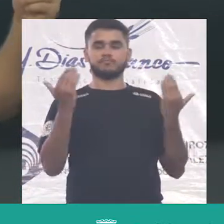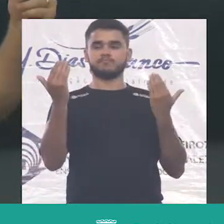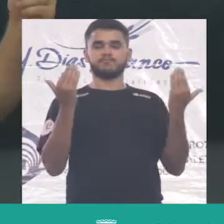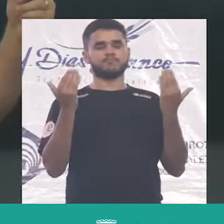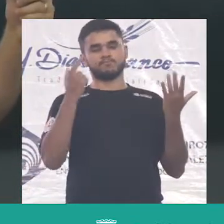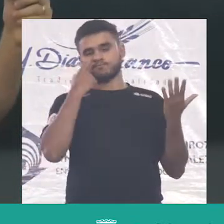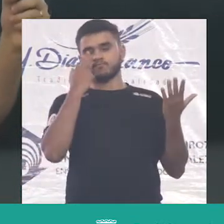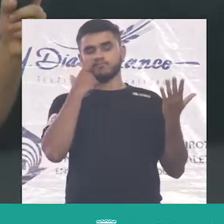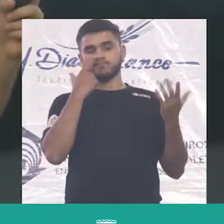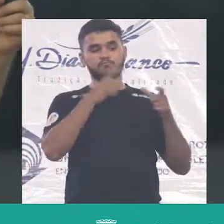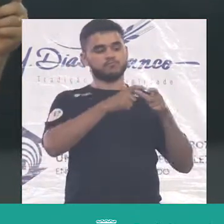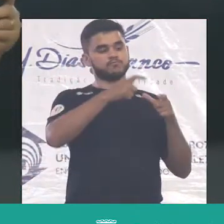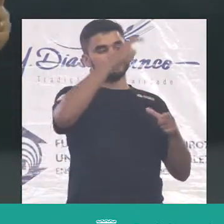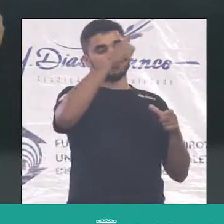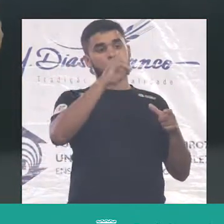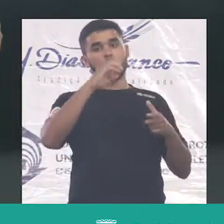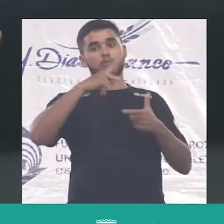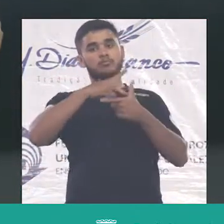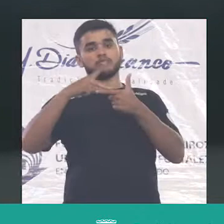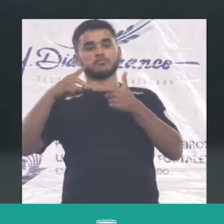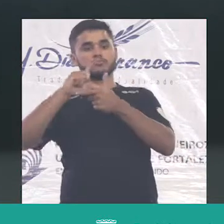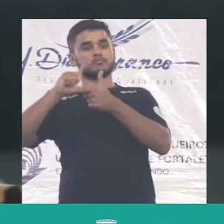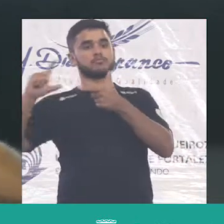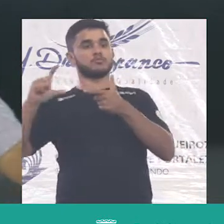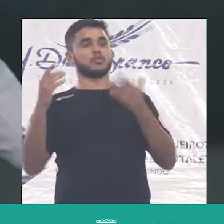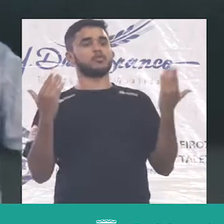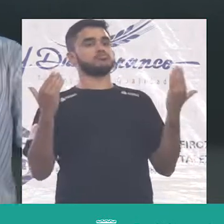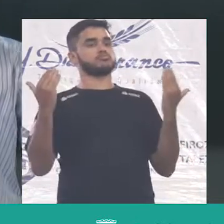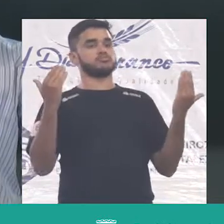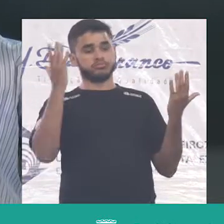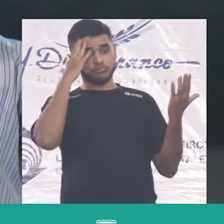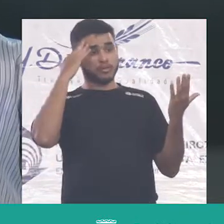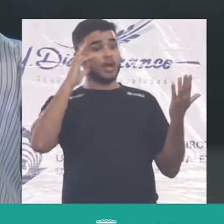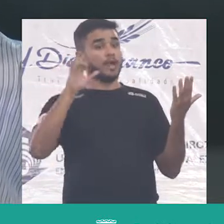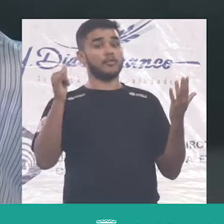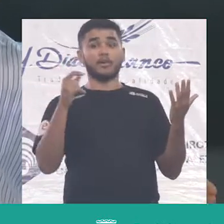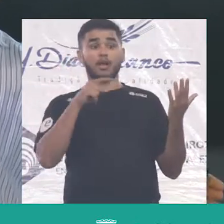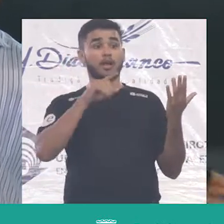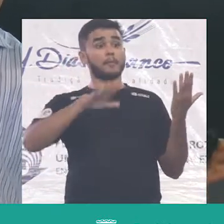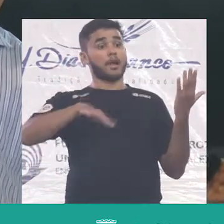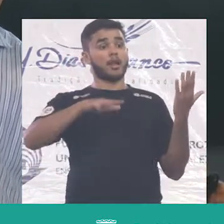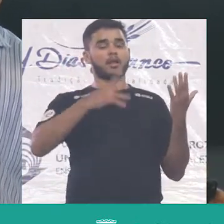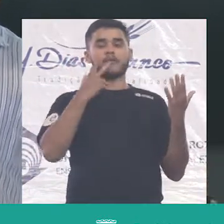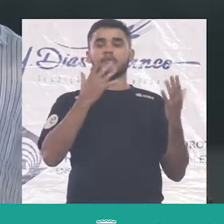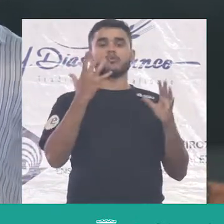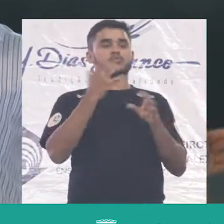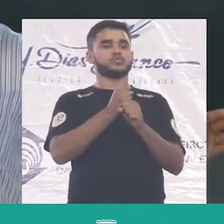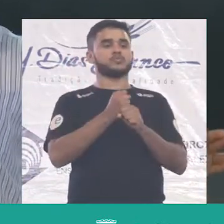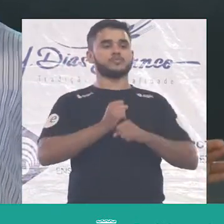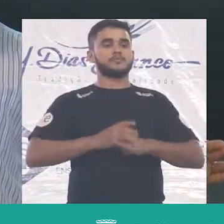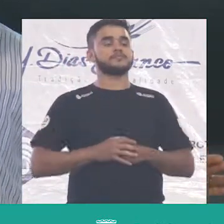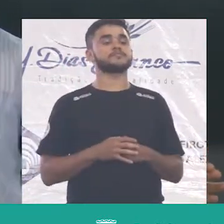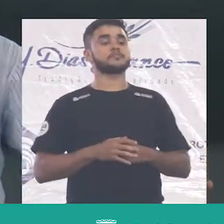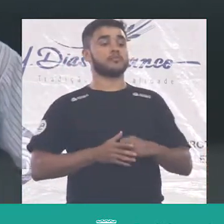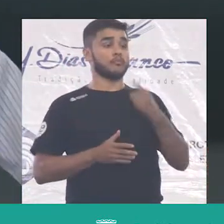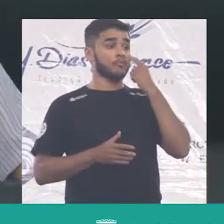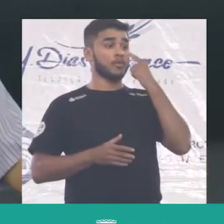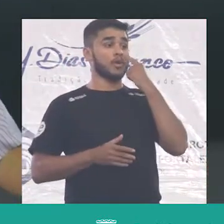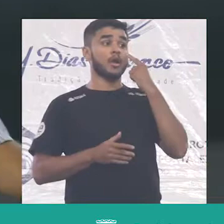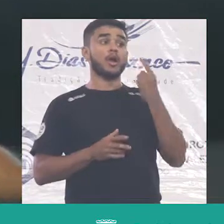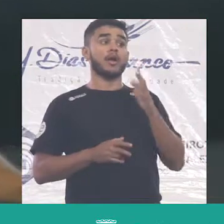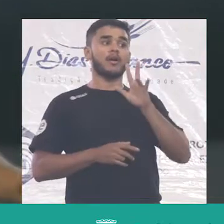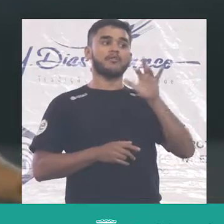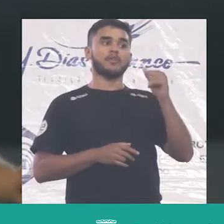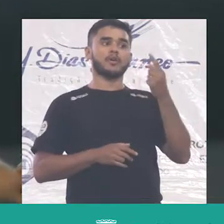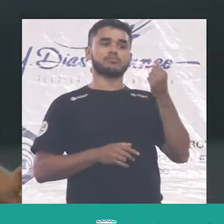e somente a mais barata para mim é aquela que eu vou calcular. Ele quer que você calcule o valor, mas somente daquela que terá o